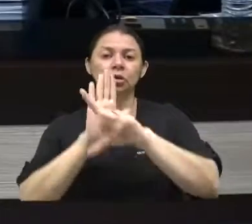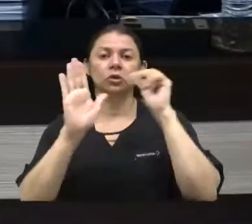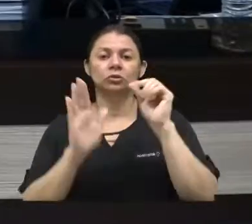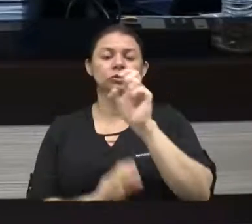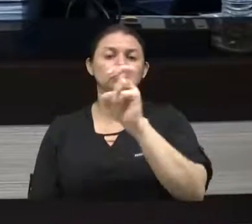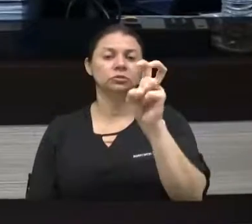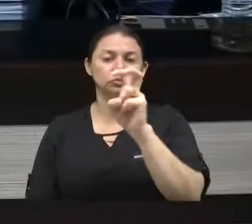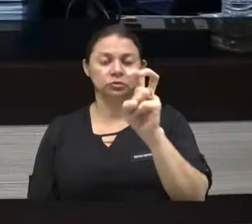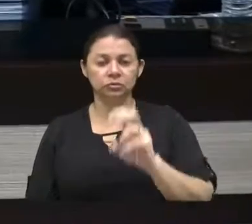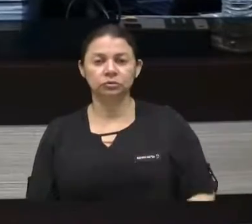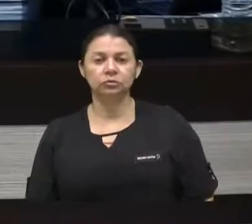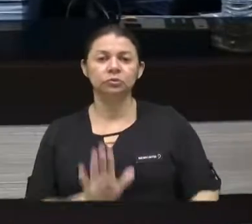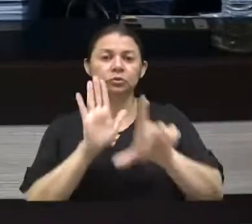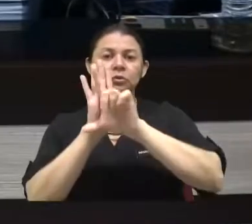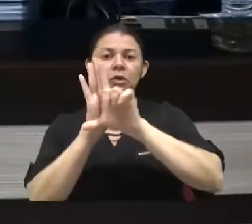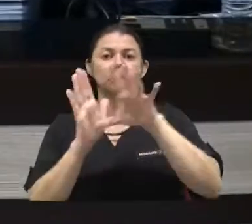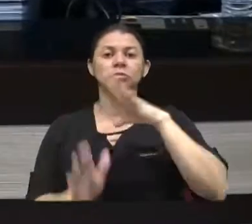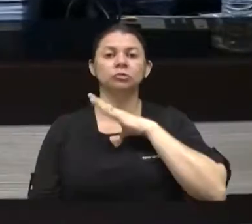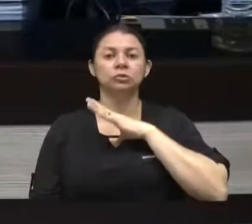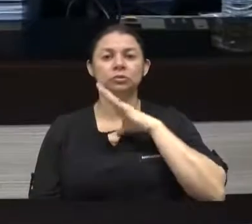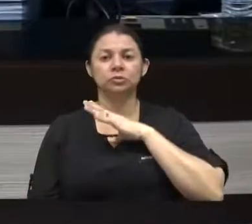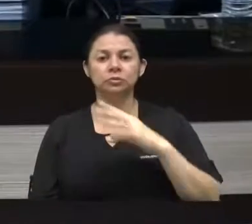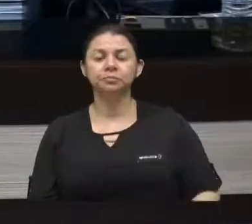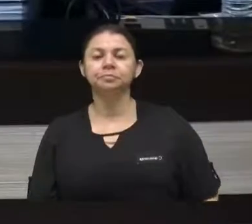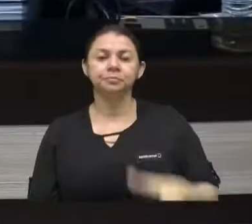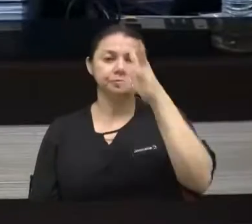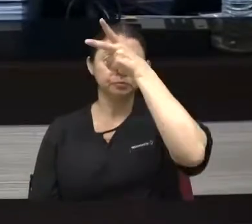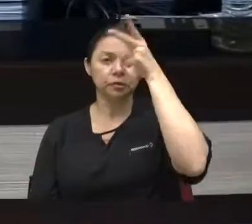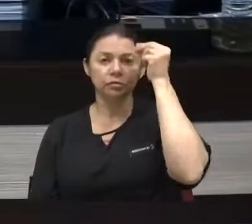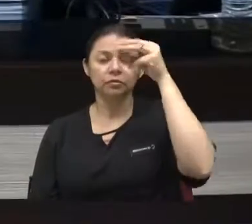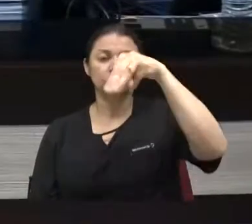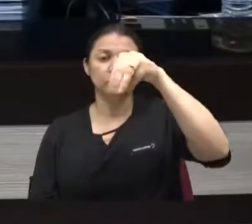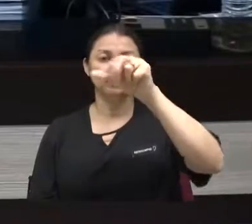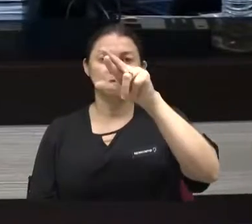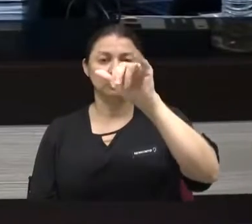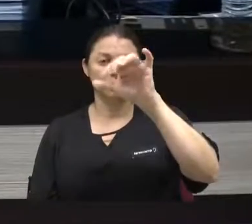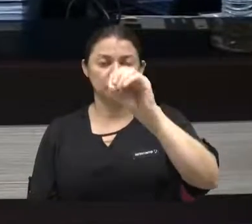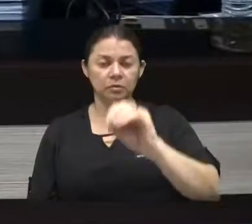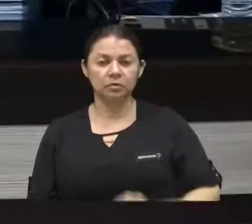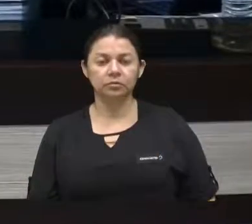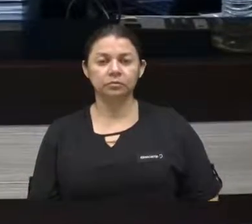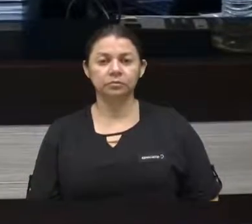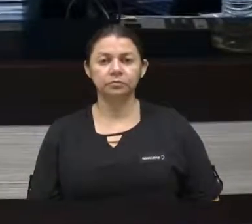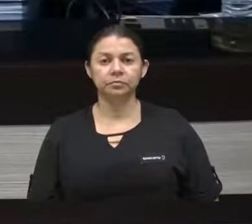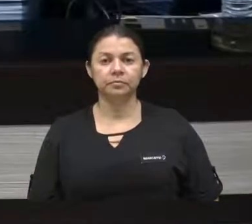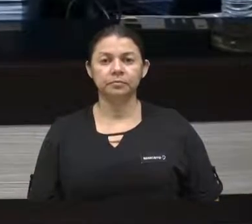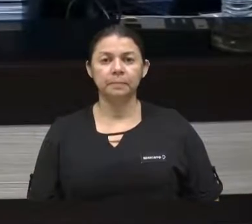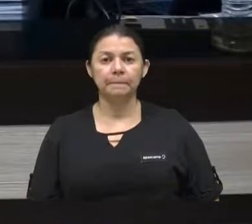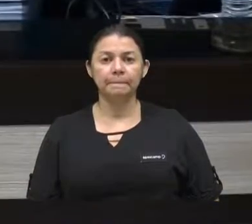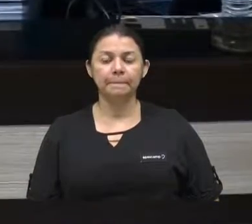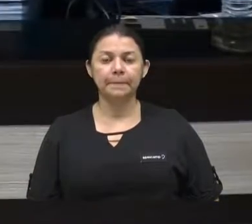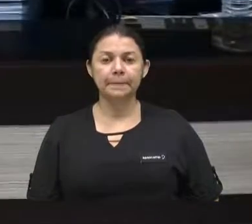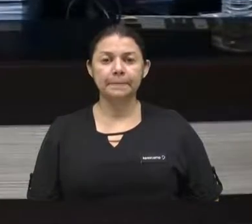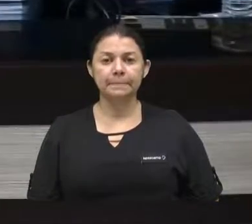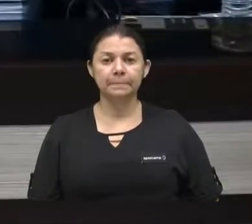da Lei Orgânica do Município. Mário Celso Botion, prefeito municipal. Encaminhe-se às comissões competentes.